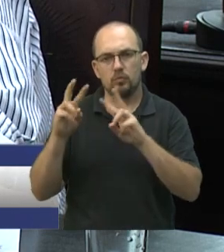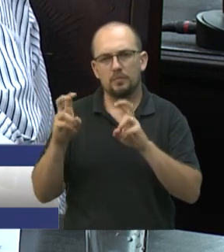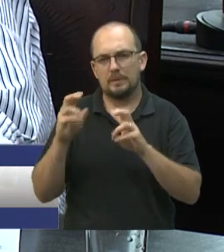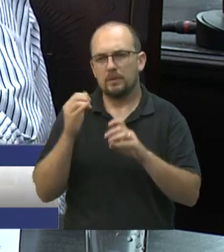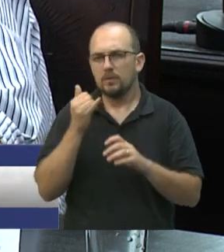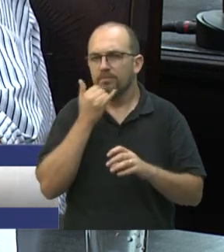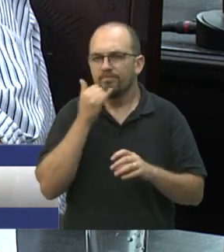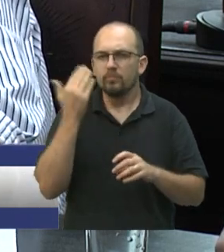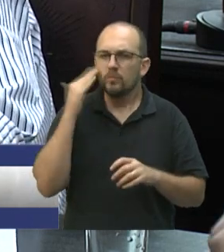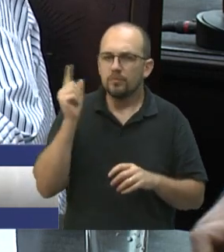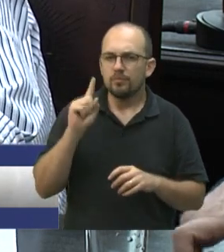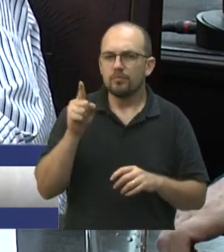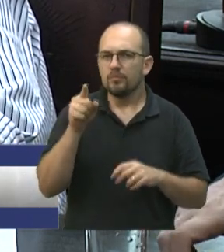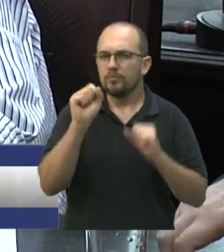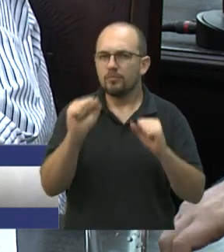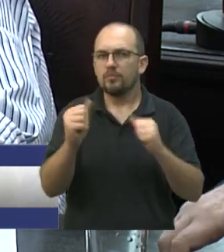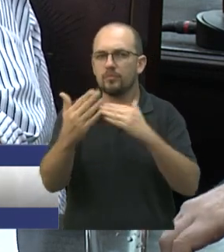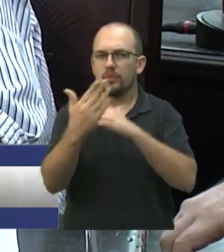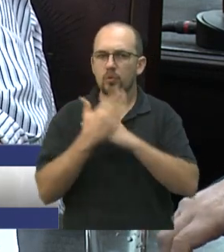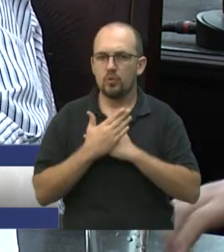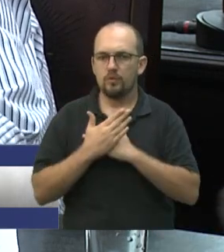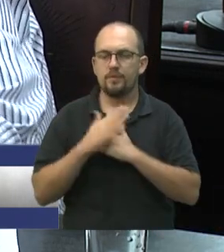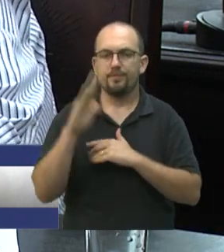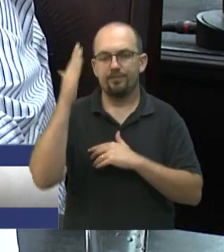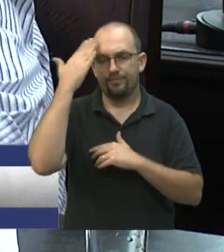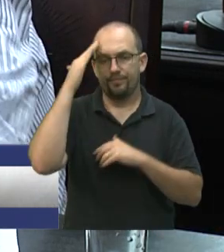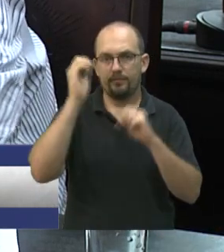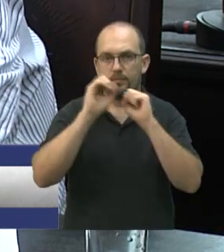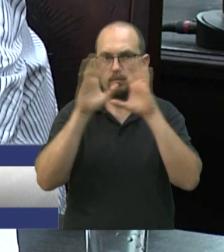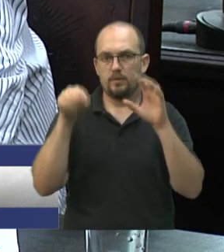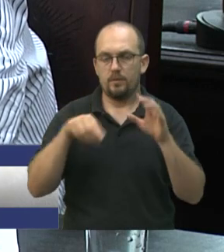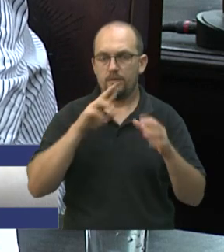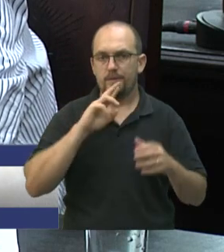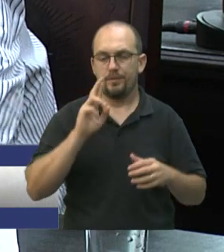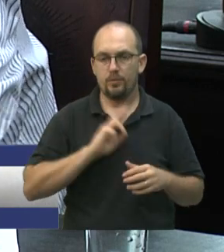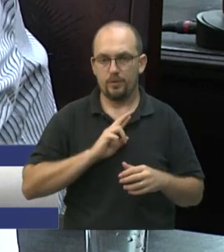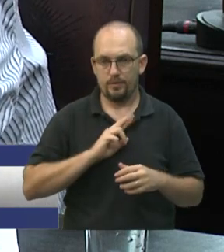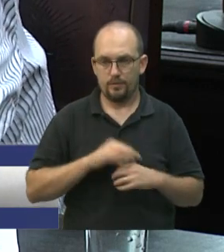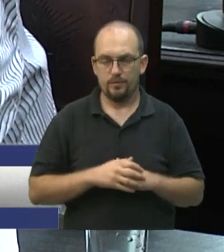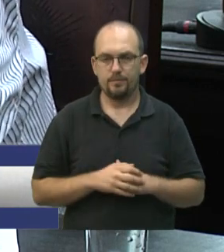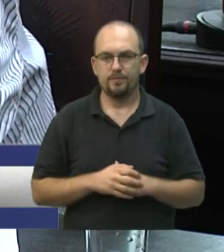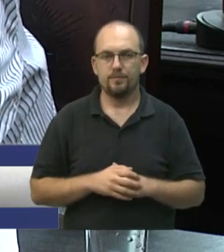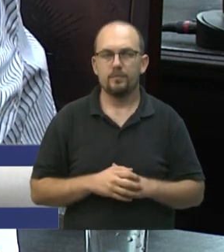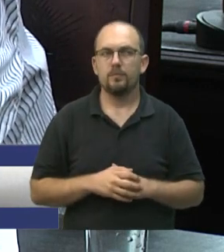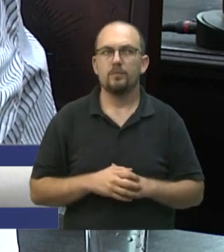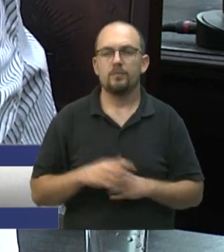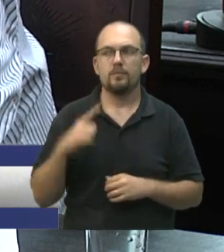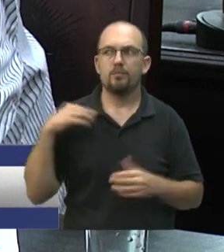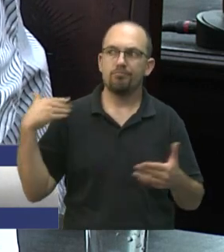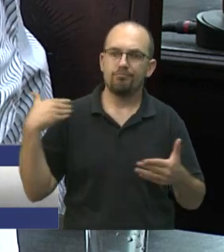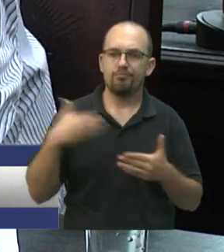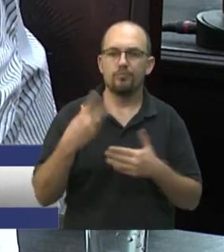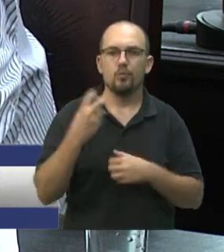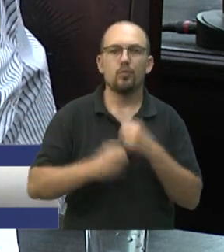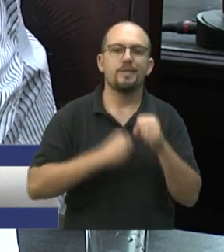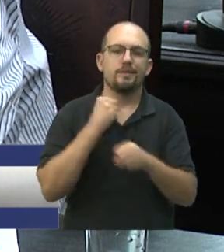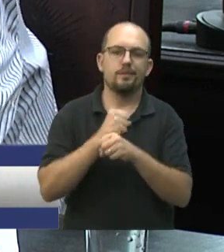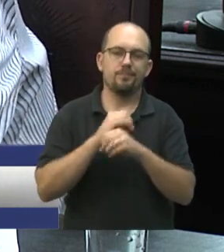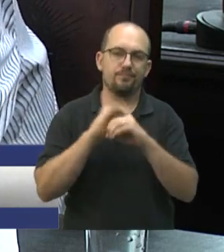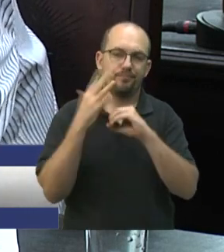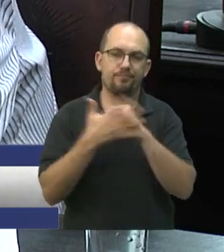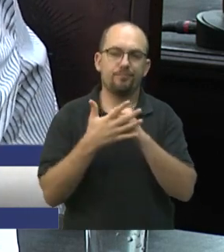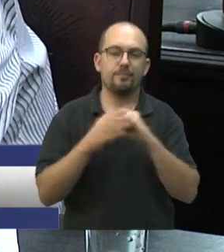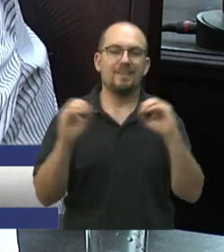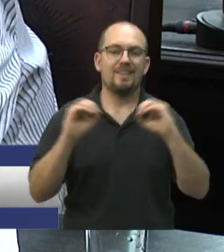o senhor consiga me ajudar a adiantar essa resposta. Estamos passando aí por 2 anos de pandemia, sem